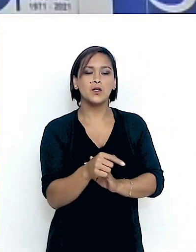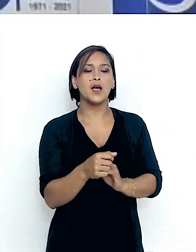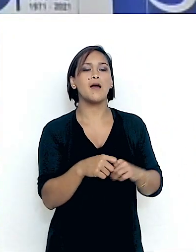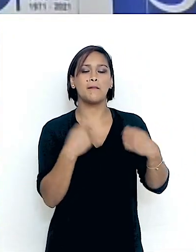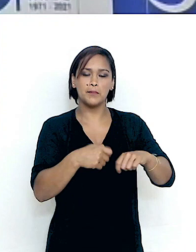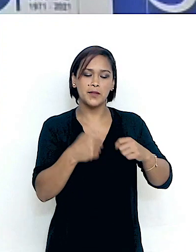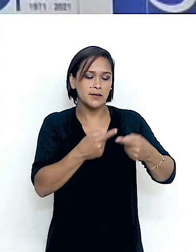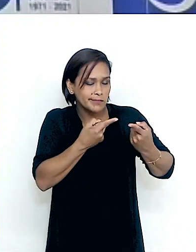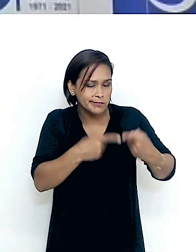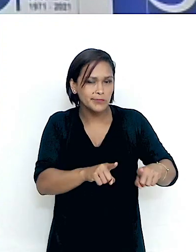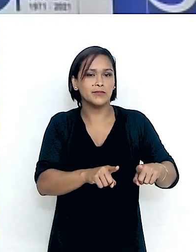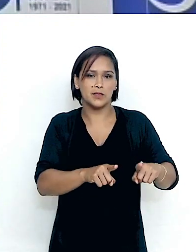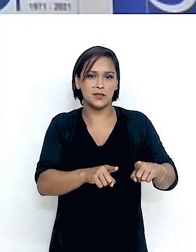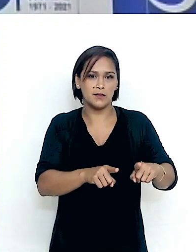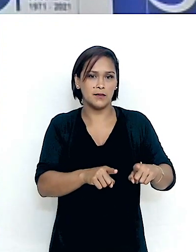enfrentar.